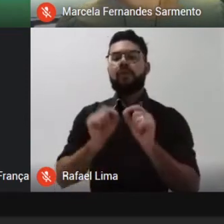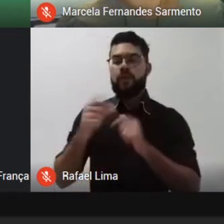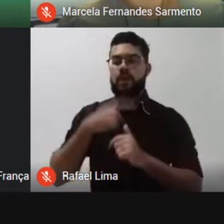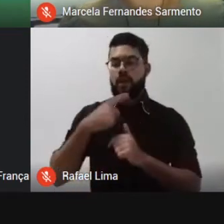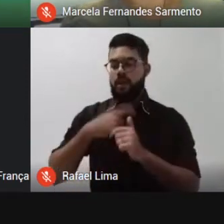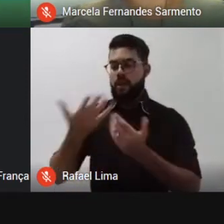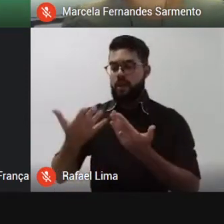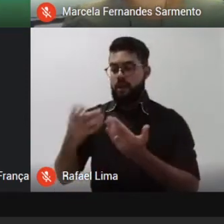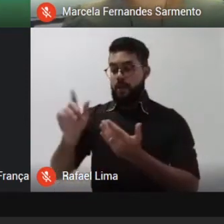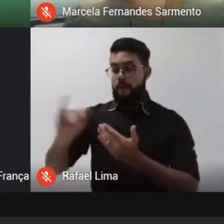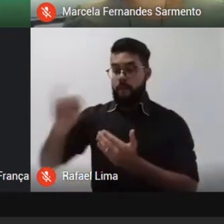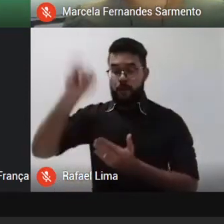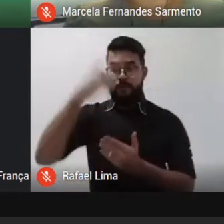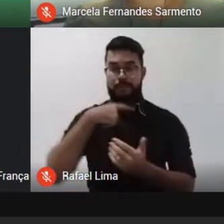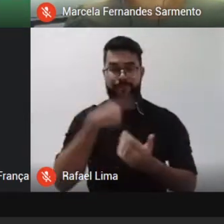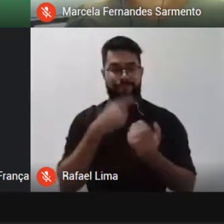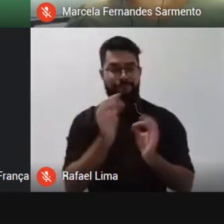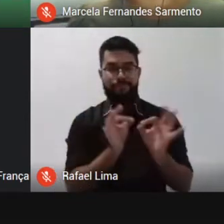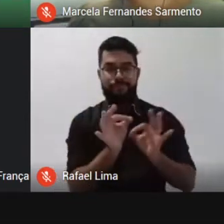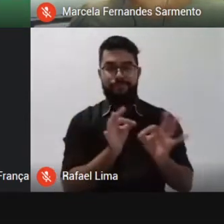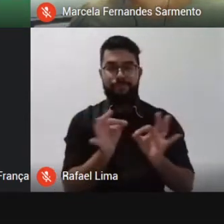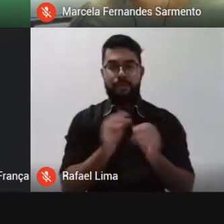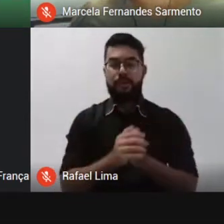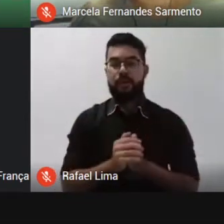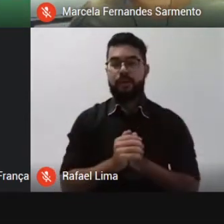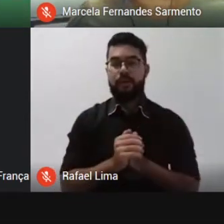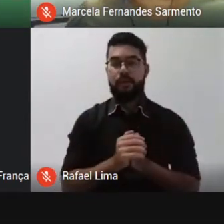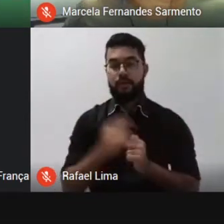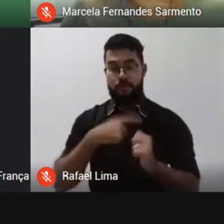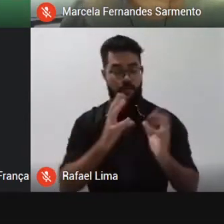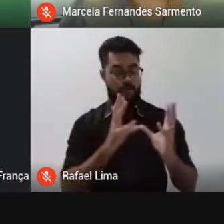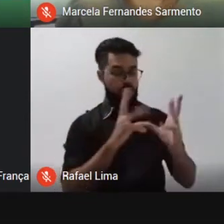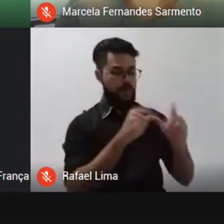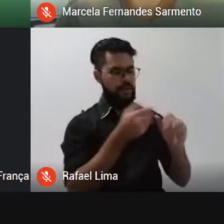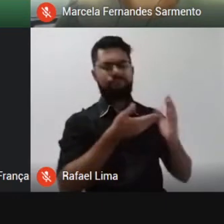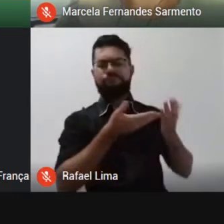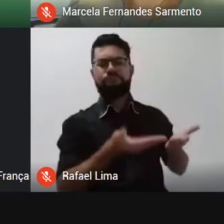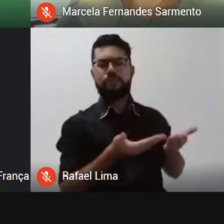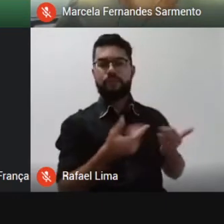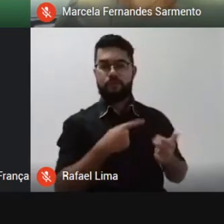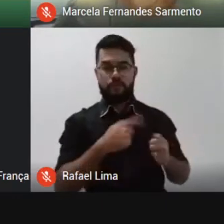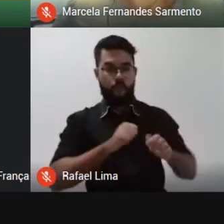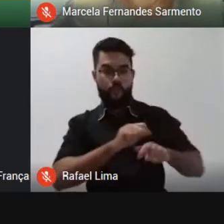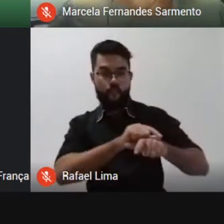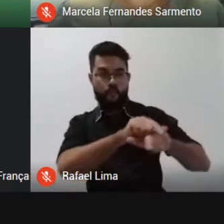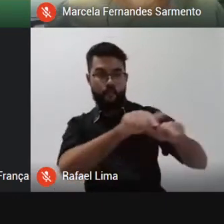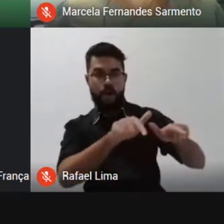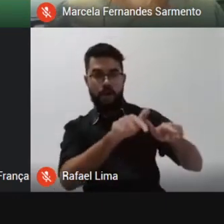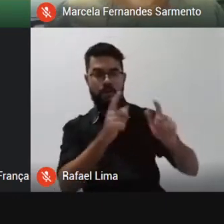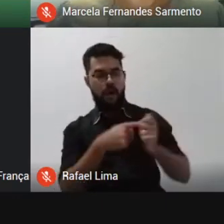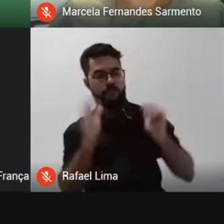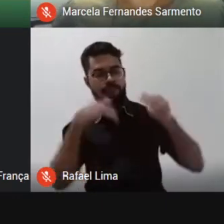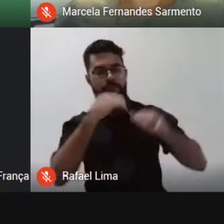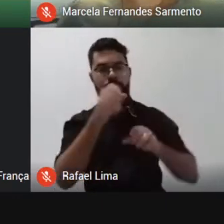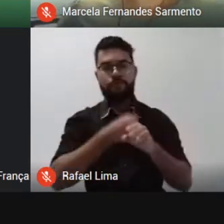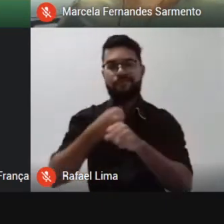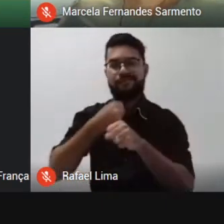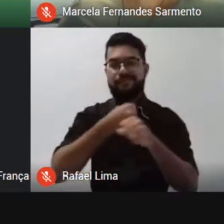prototipagem também com sabão. Nesse caso do Parklet, a gente utilizou palito de picolé, Mas essa escolha se deu